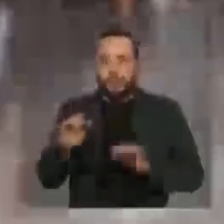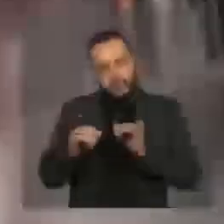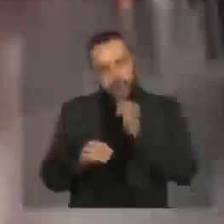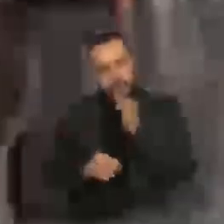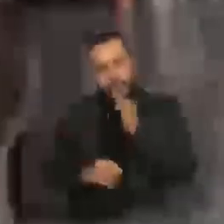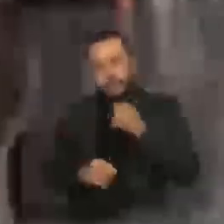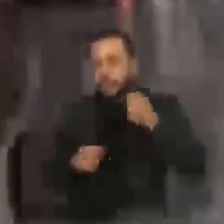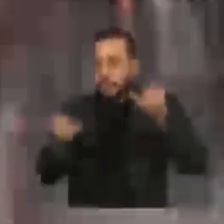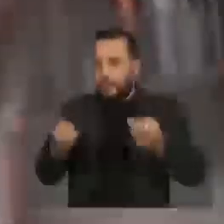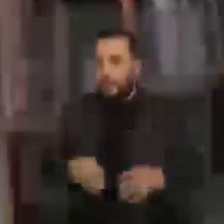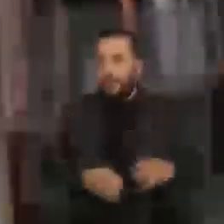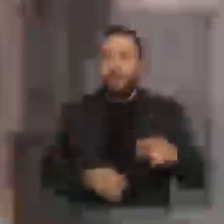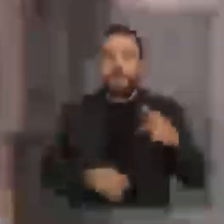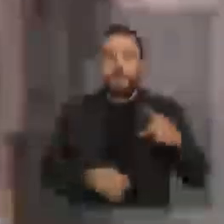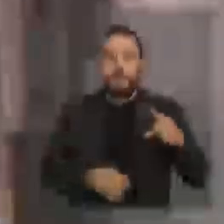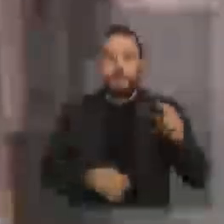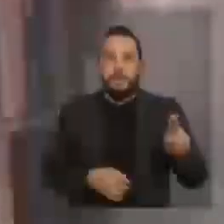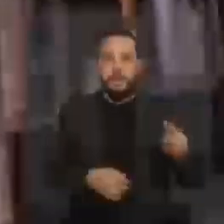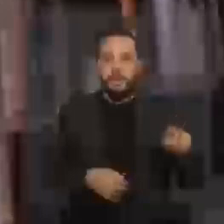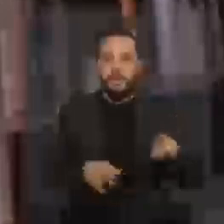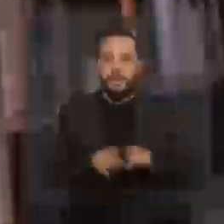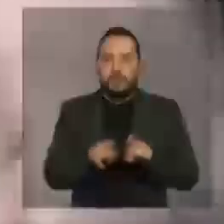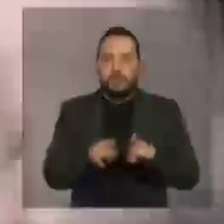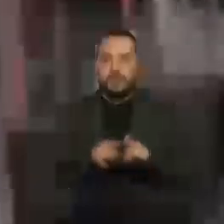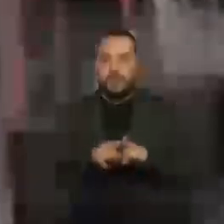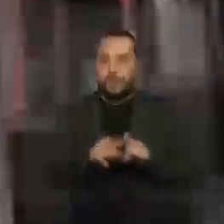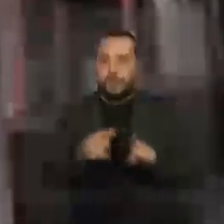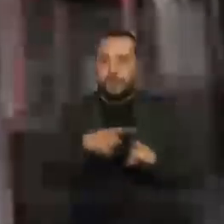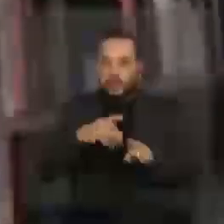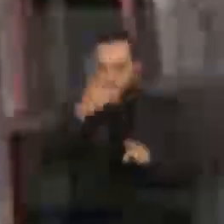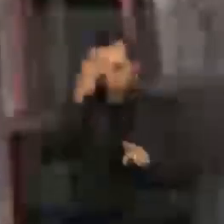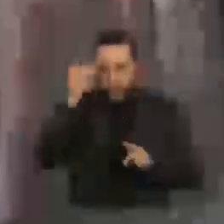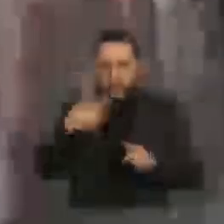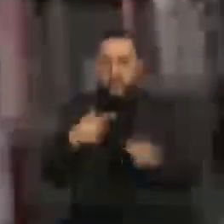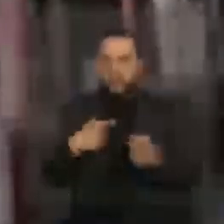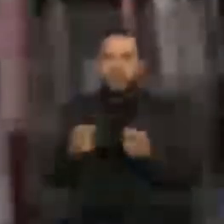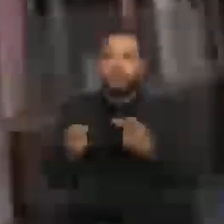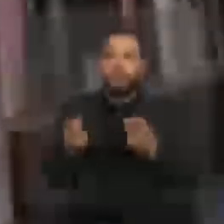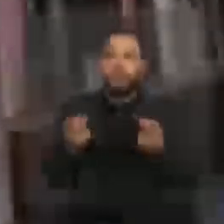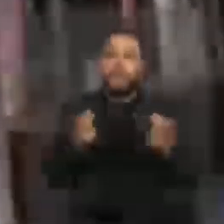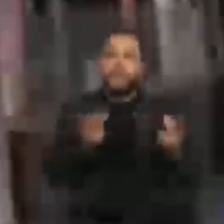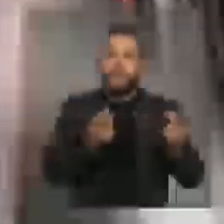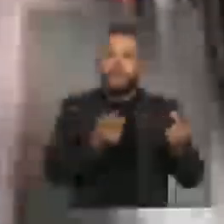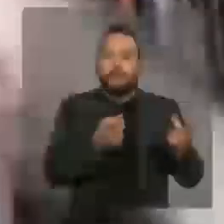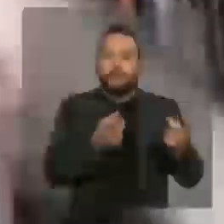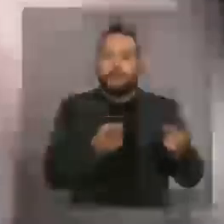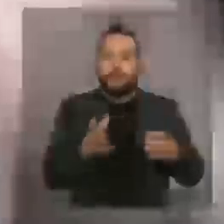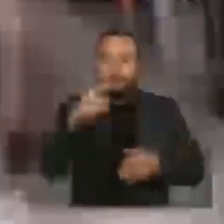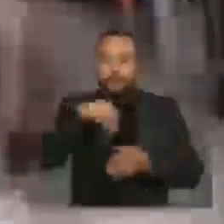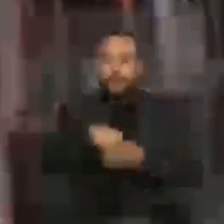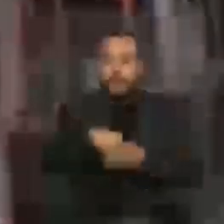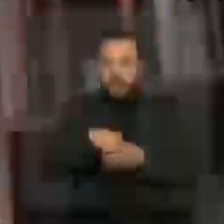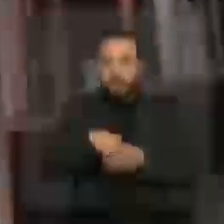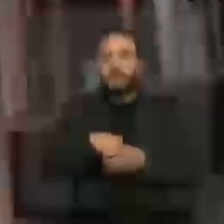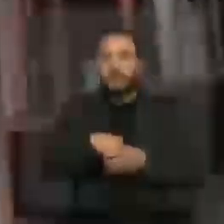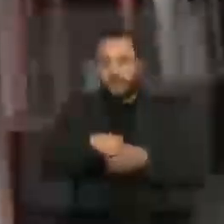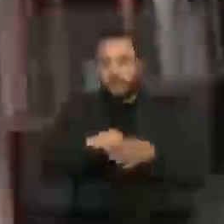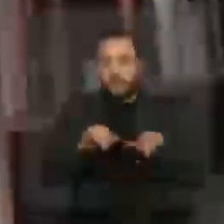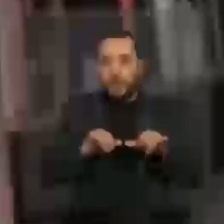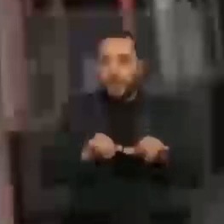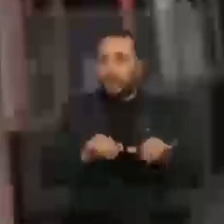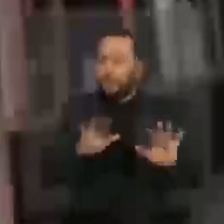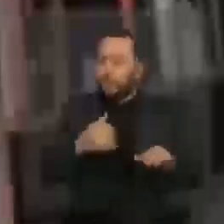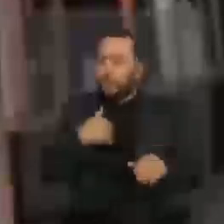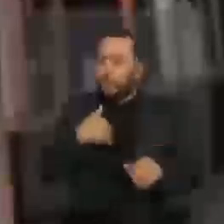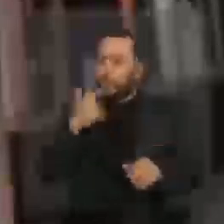o seu guichê, barraca, no mercado é um permissionário, eu tinha esquecido que não, é outro